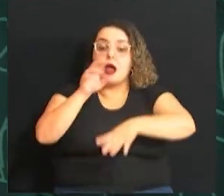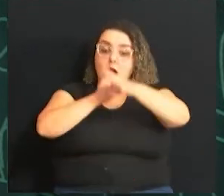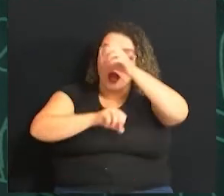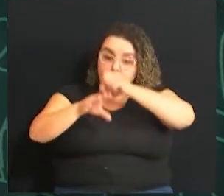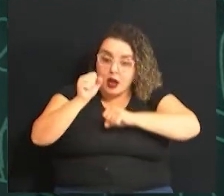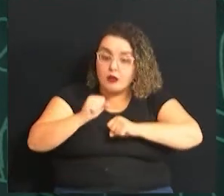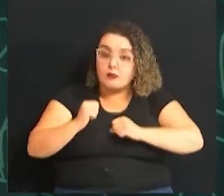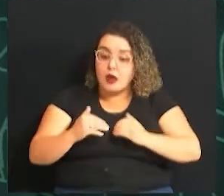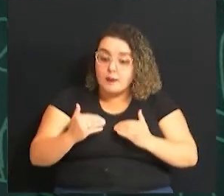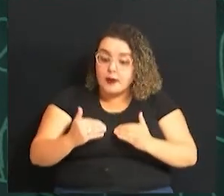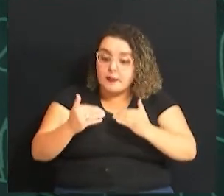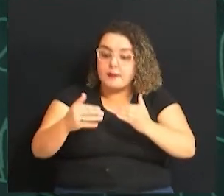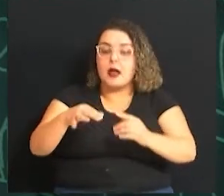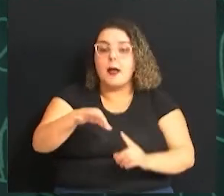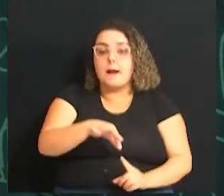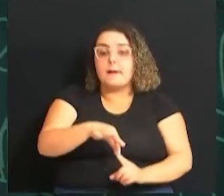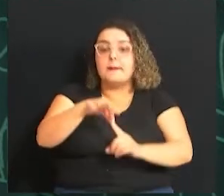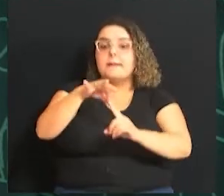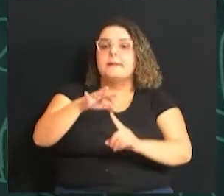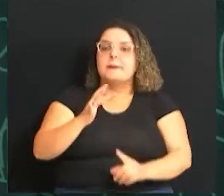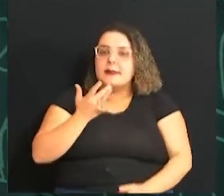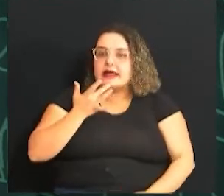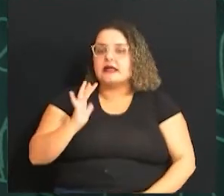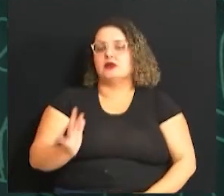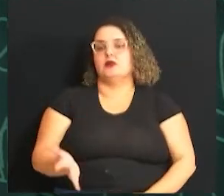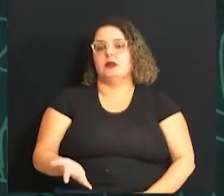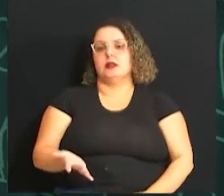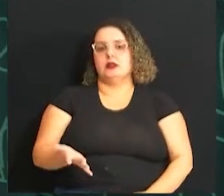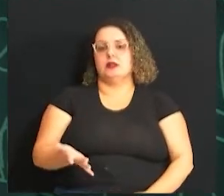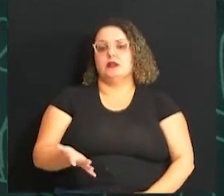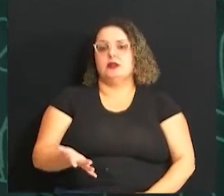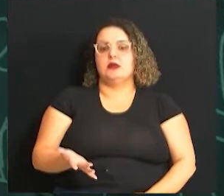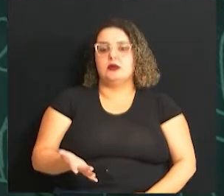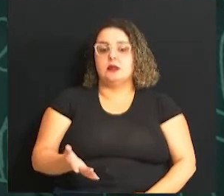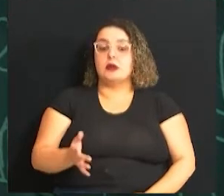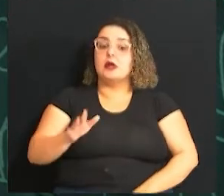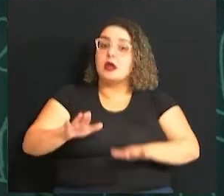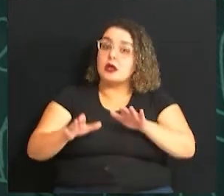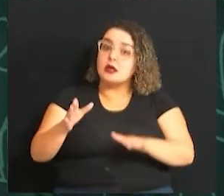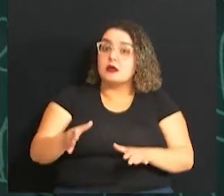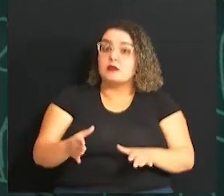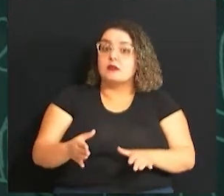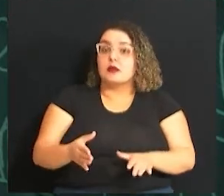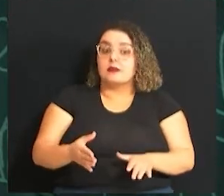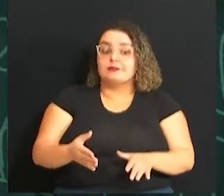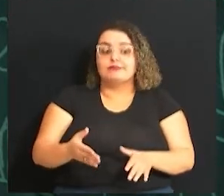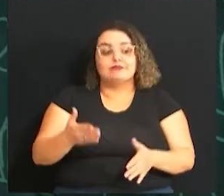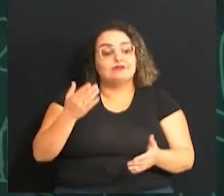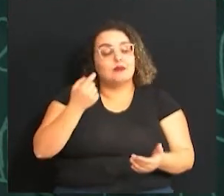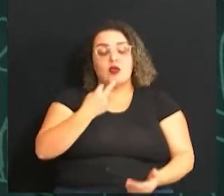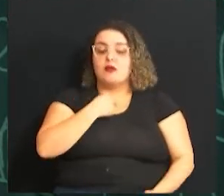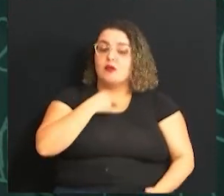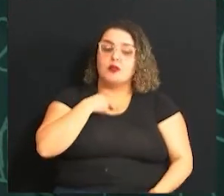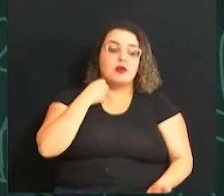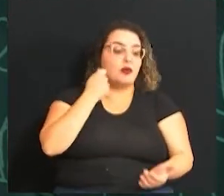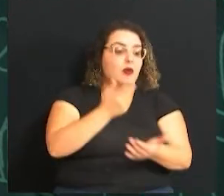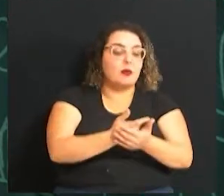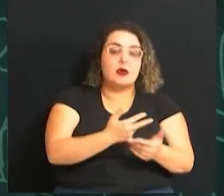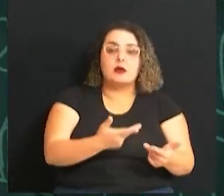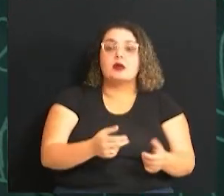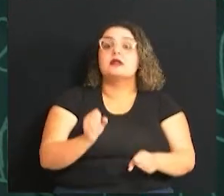ela vai aprender a estabelecer prioridades, que ela vai entender que ela precisa, às vezes, abdicar de alguma